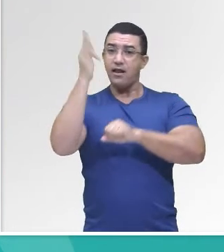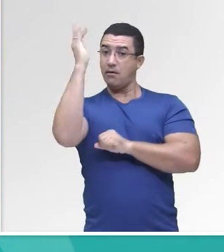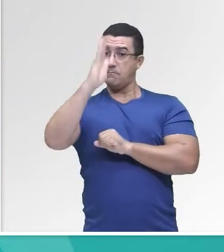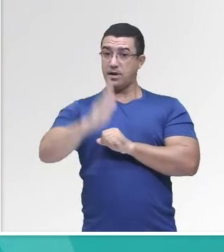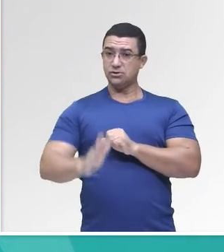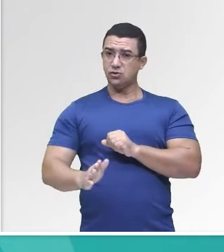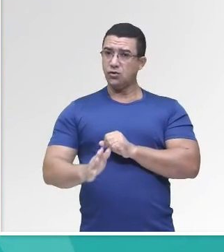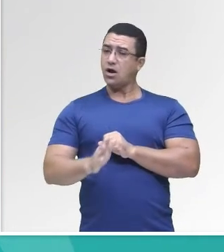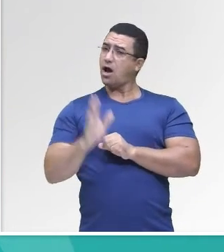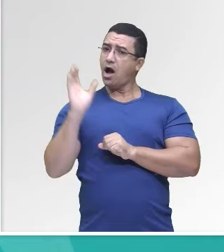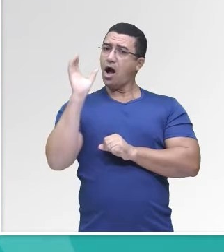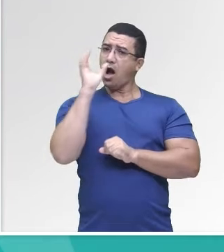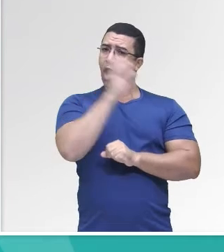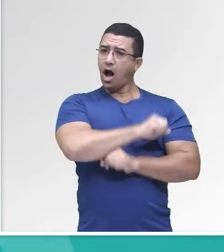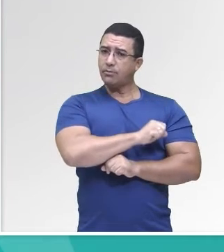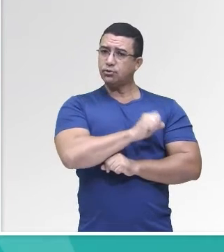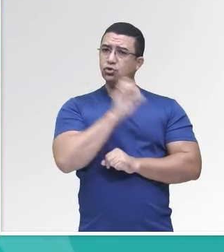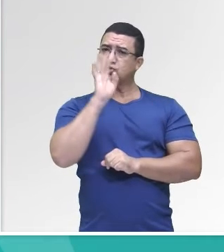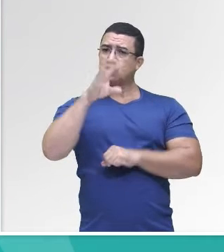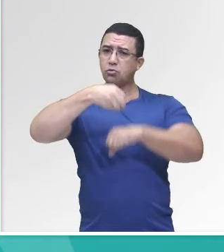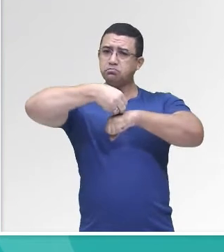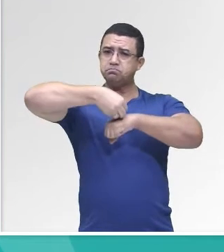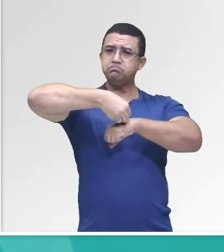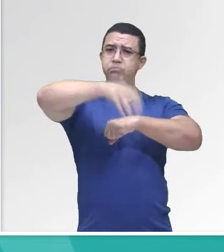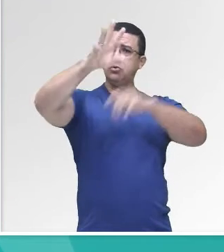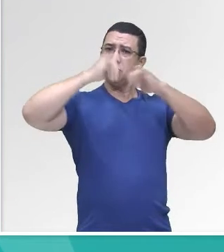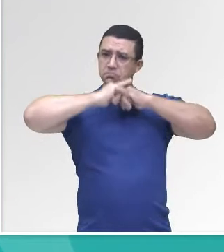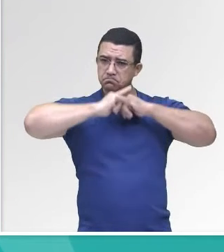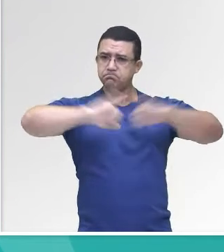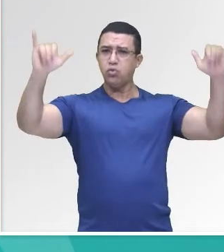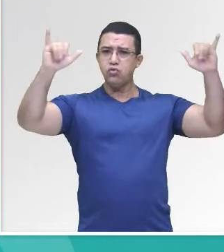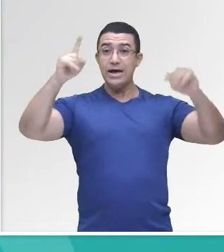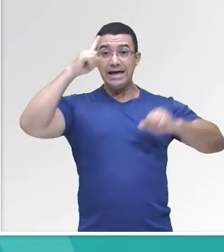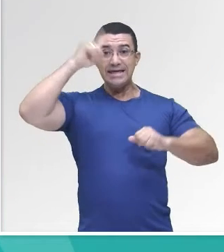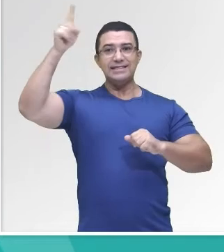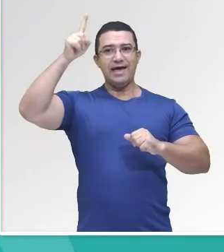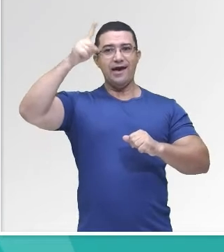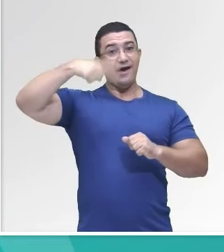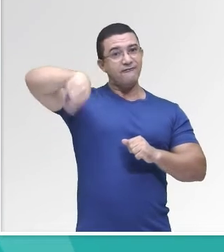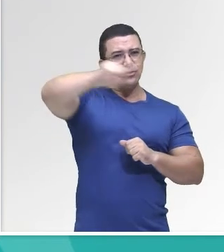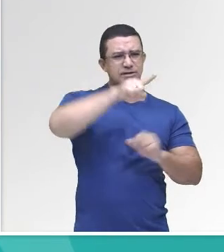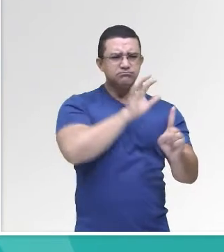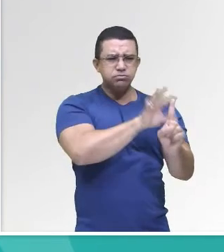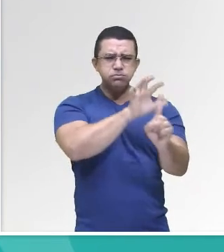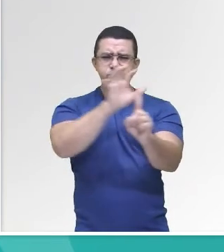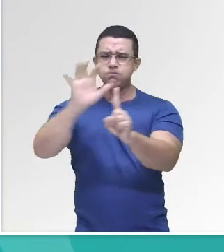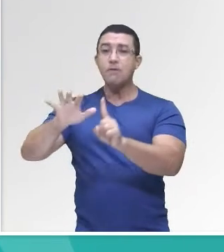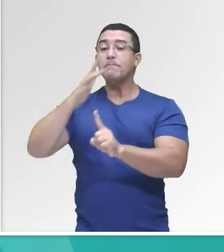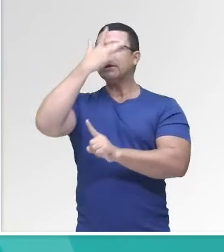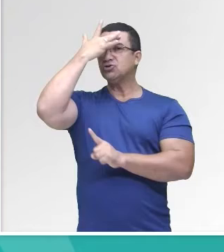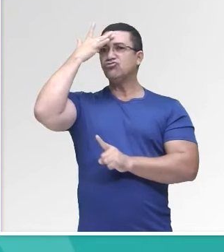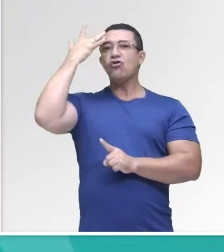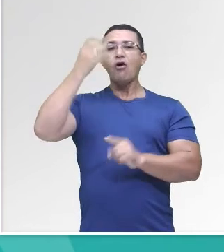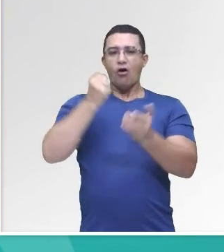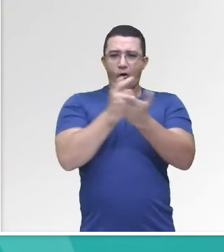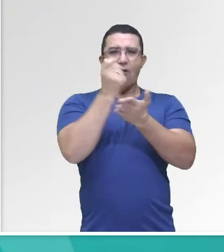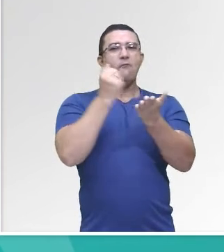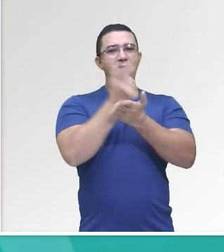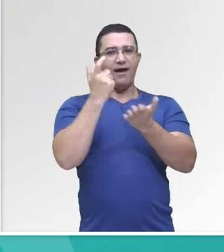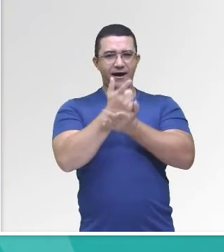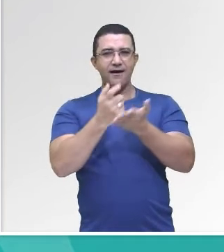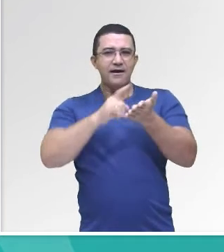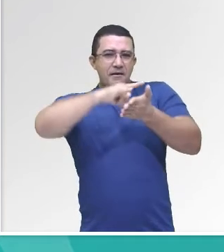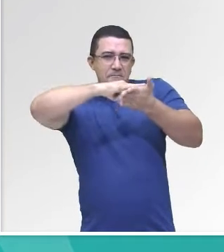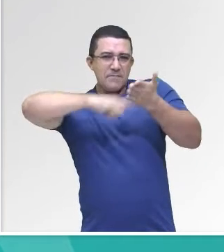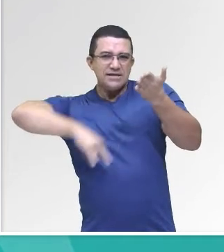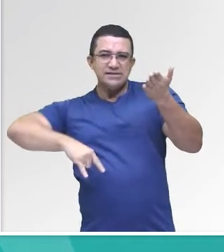máximo jogar ideias para convencer um potencial consumidor para